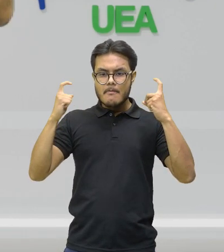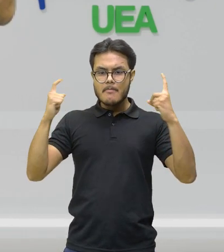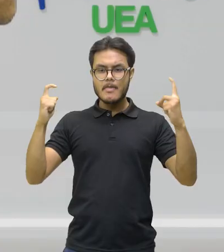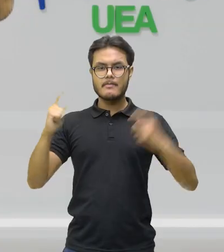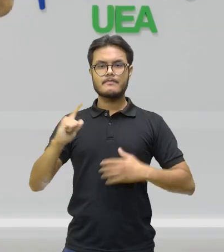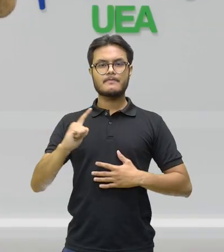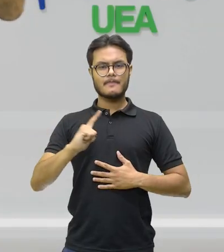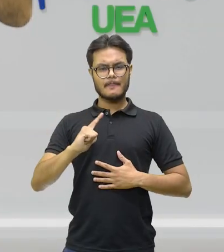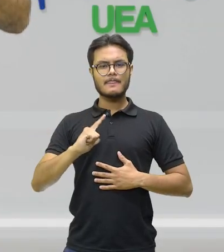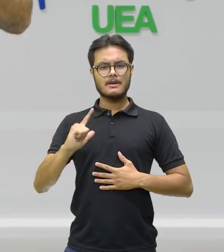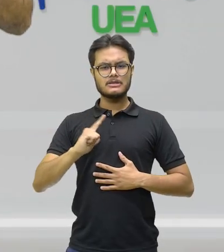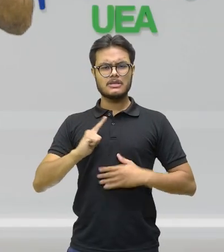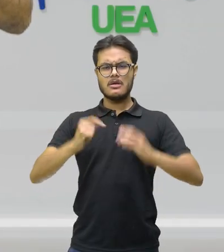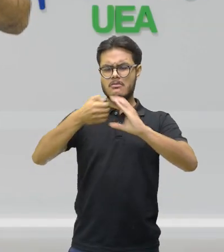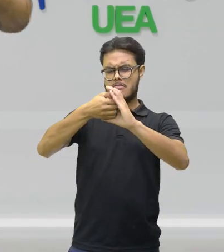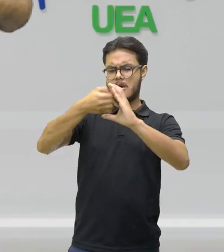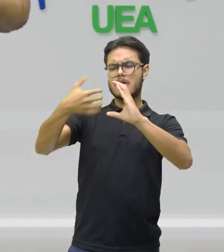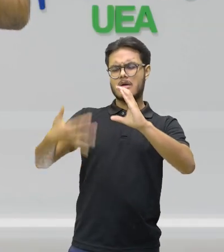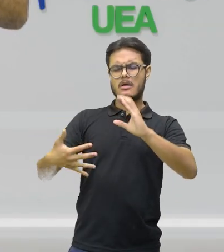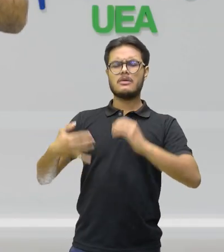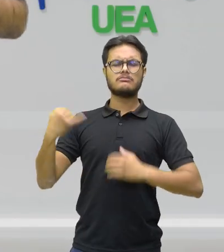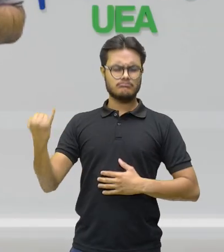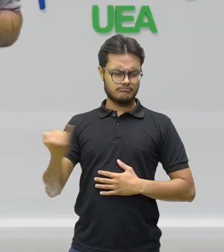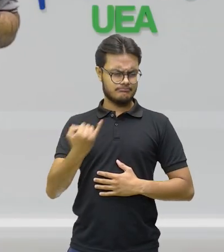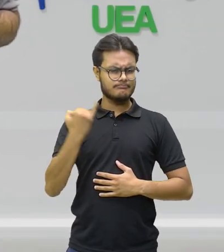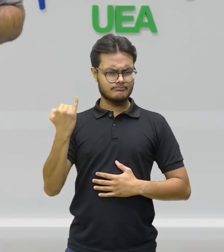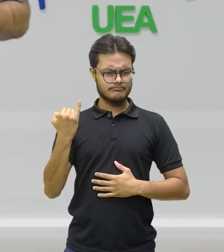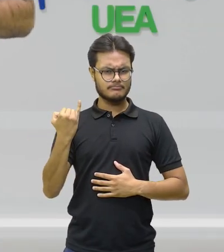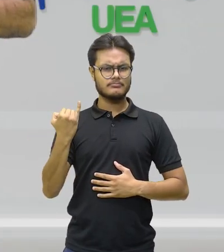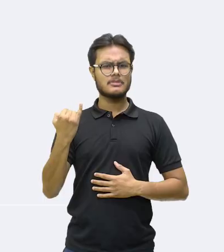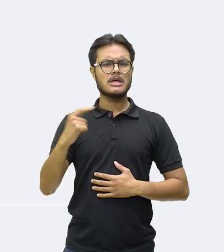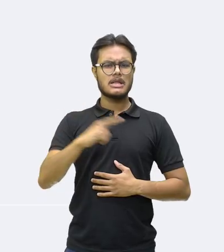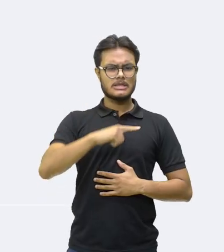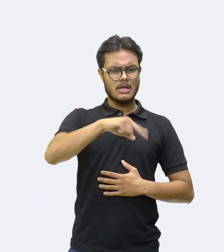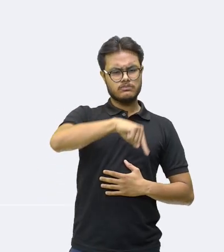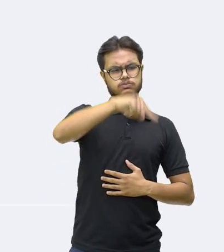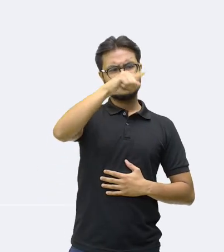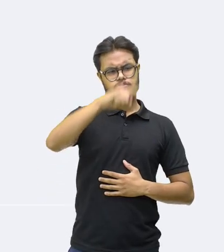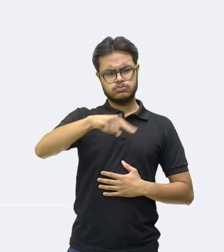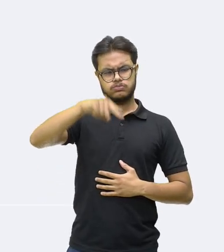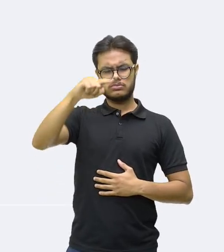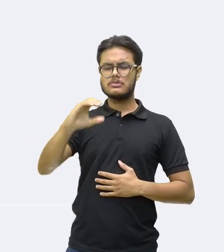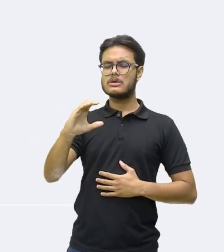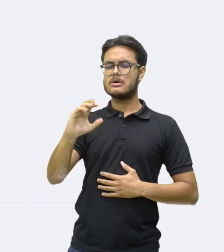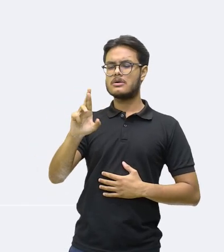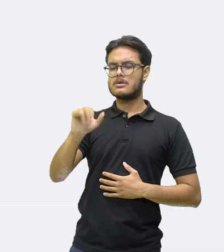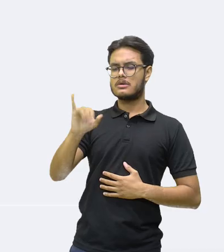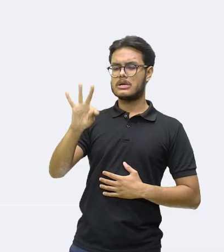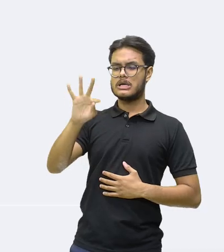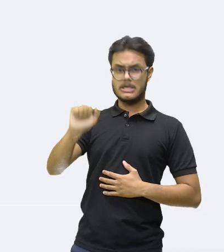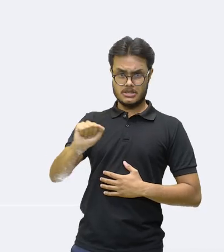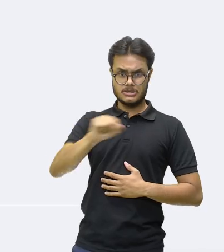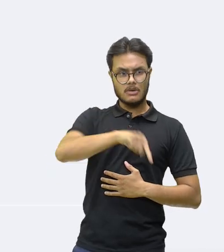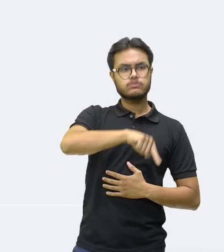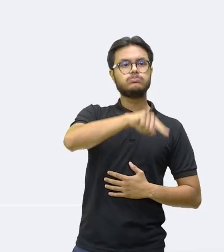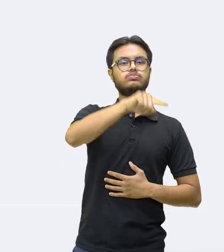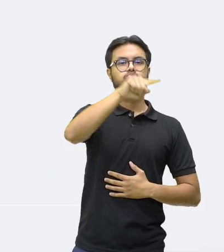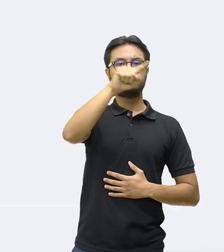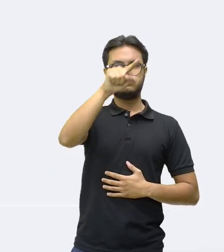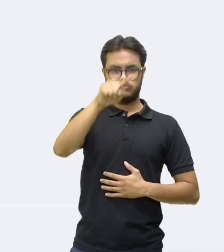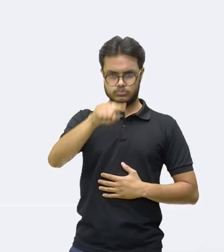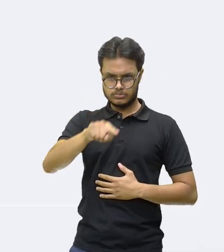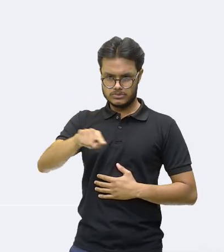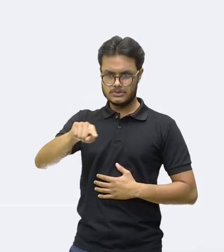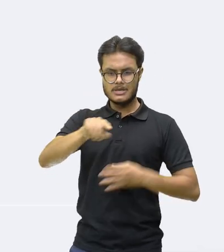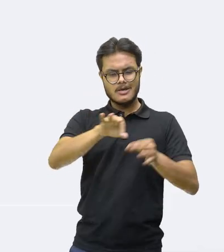ela tem aquelas propriedades básicas de uma onda normal. Tem crista, o que é a crista da onda? É o ponto mais alto dela, não esquece. Tem